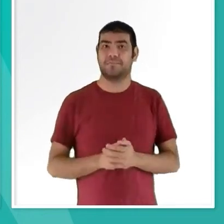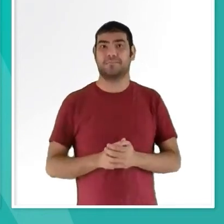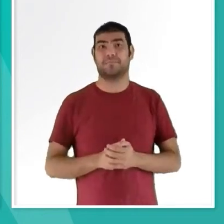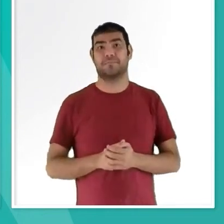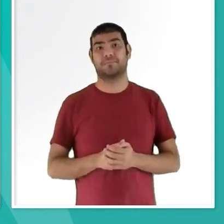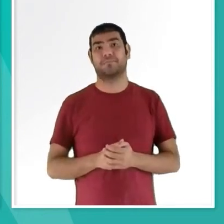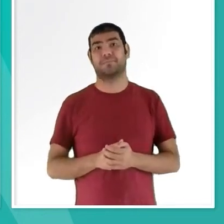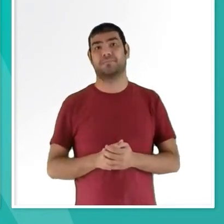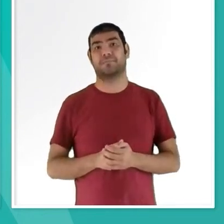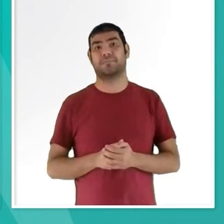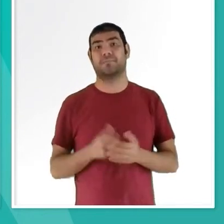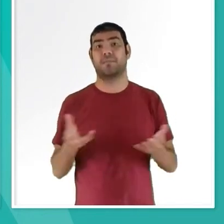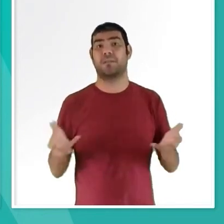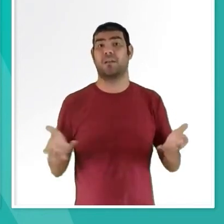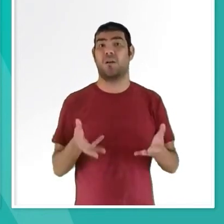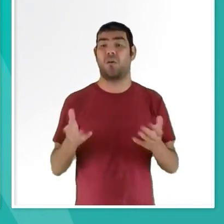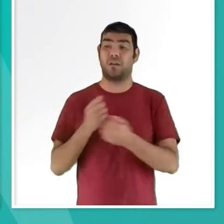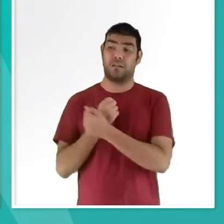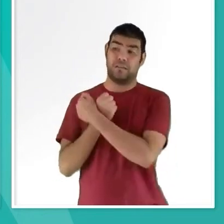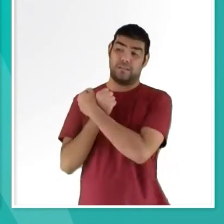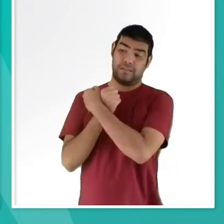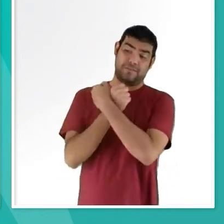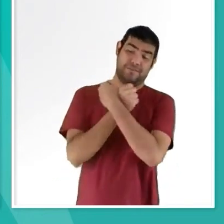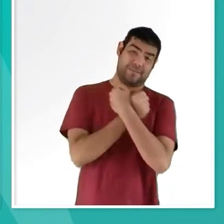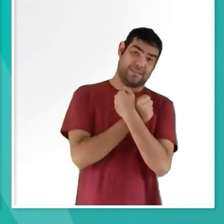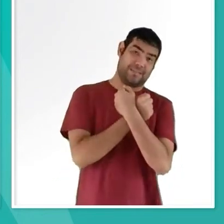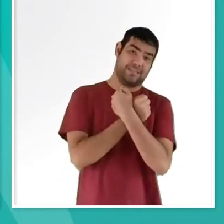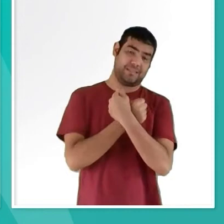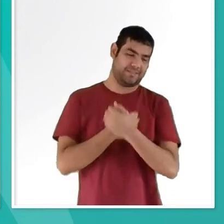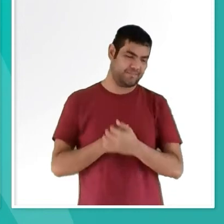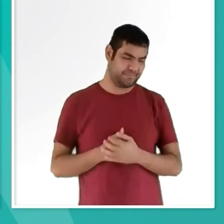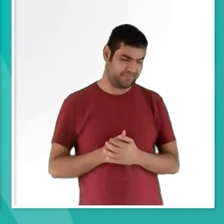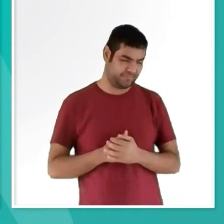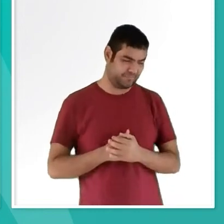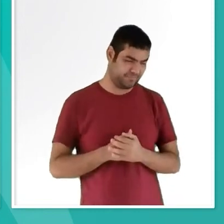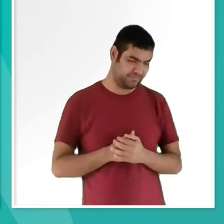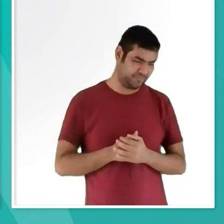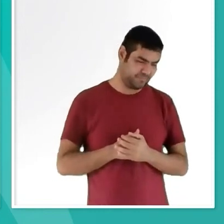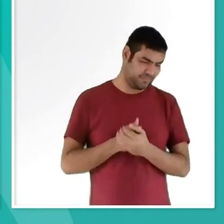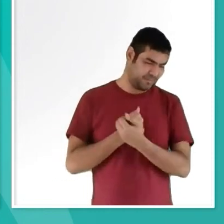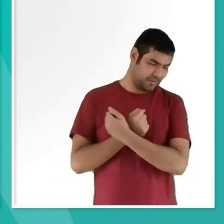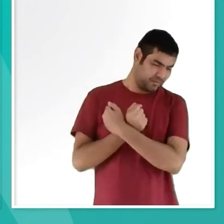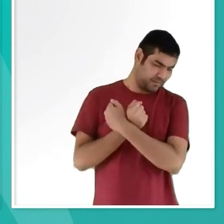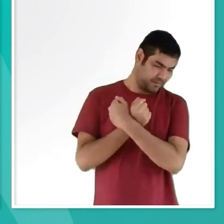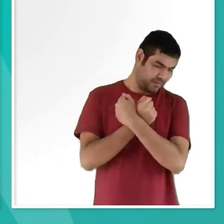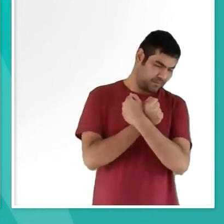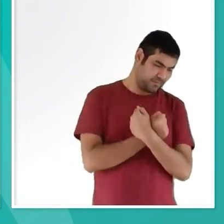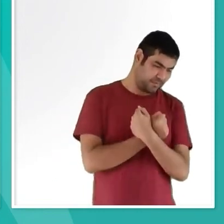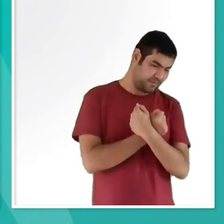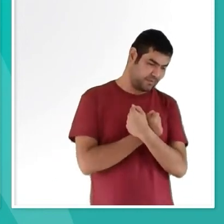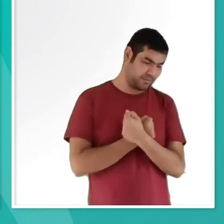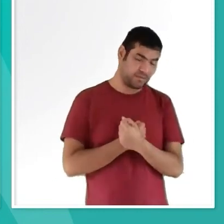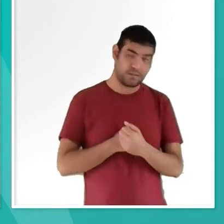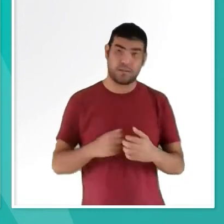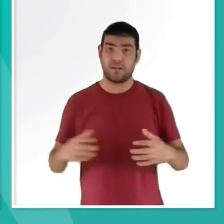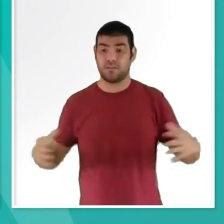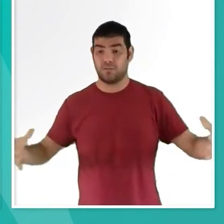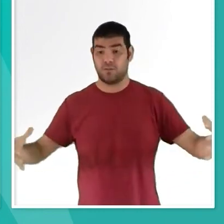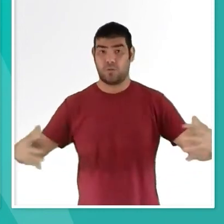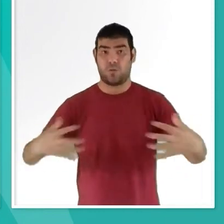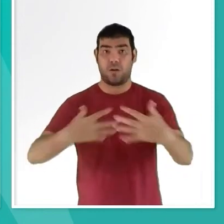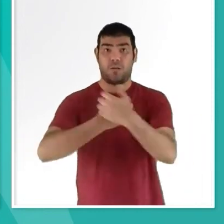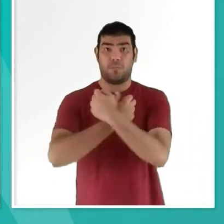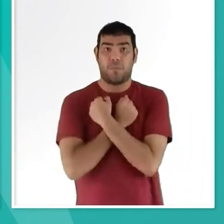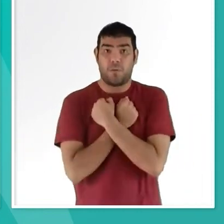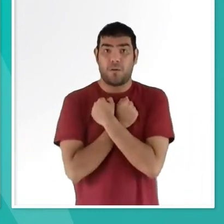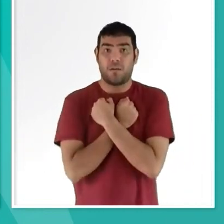da defesa. A habilidade da defesa é o ato de agarrar a bola, impedir o